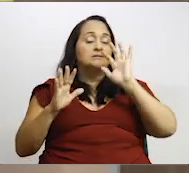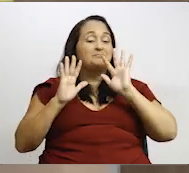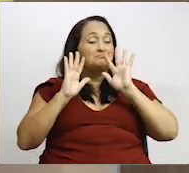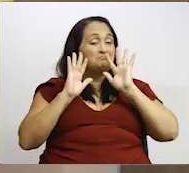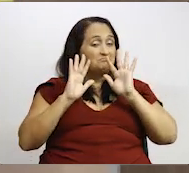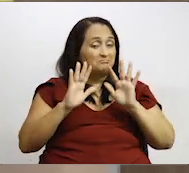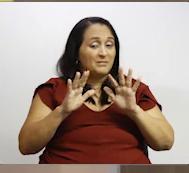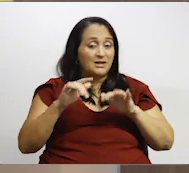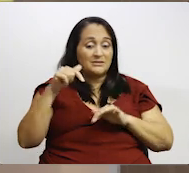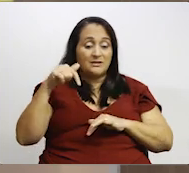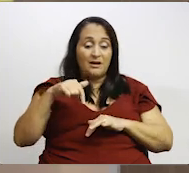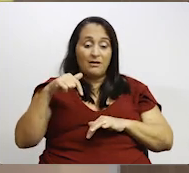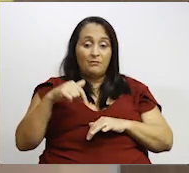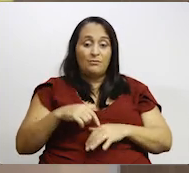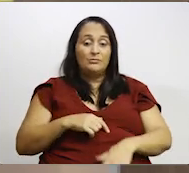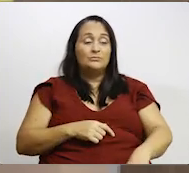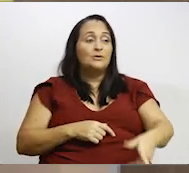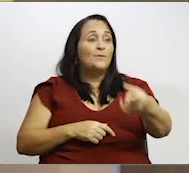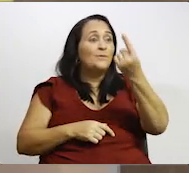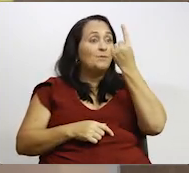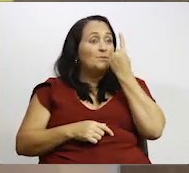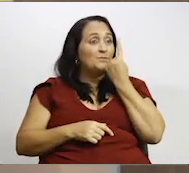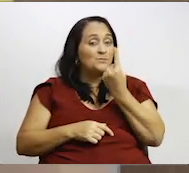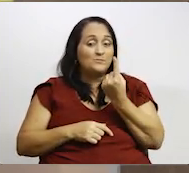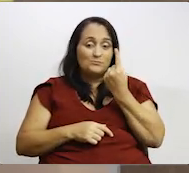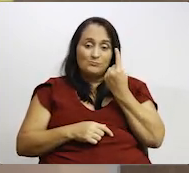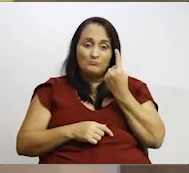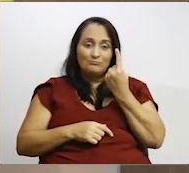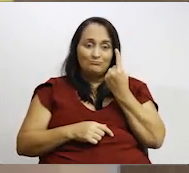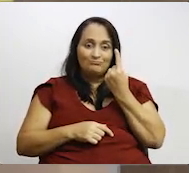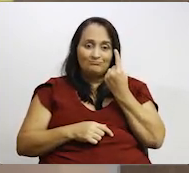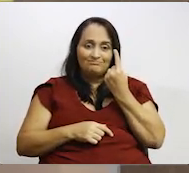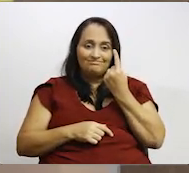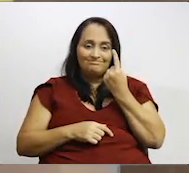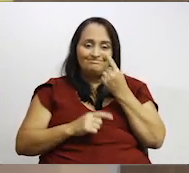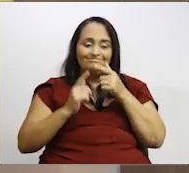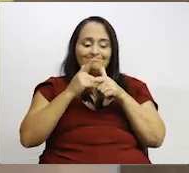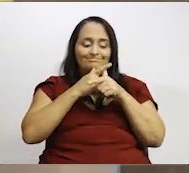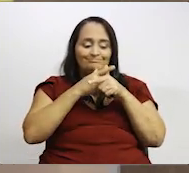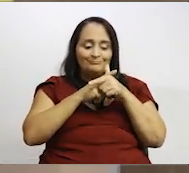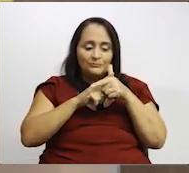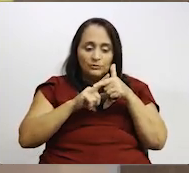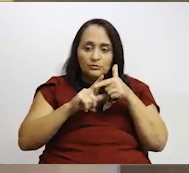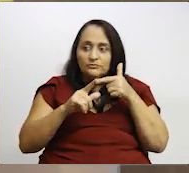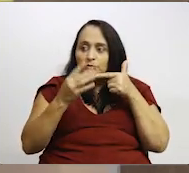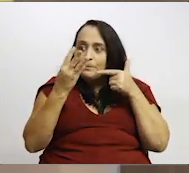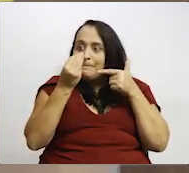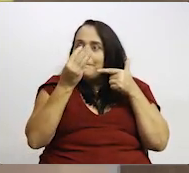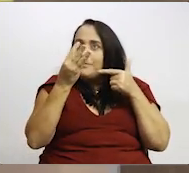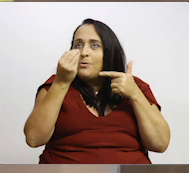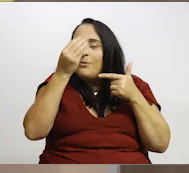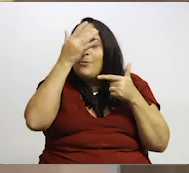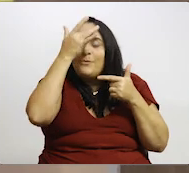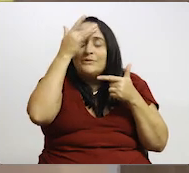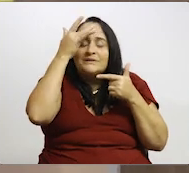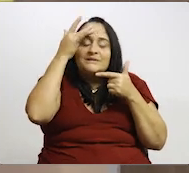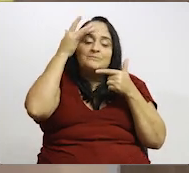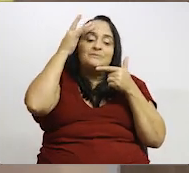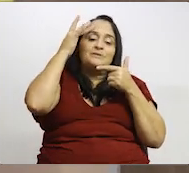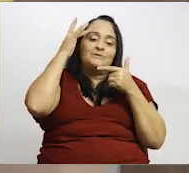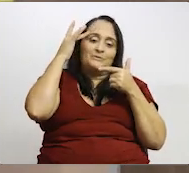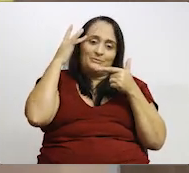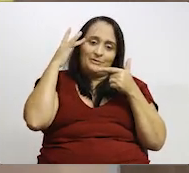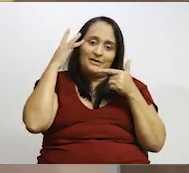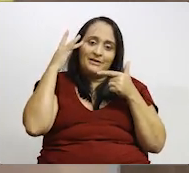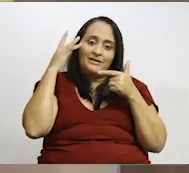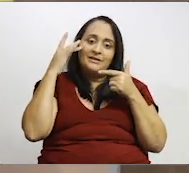Nessa é bem diferente. Eu tenho um chocolate só para dividir com muitas